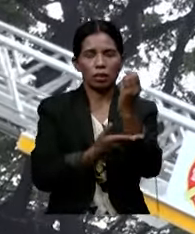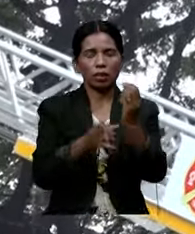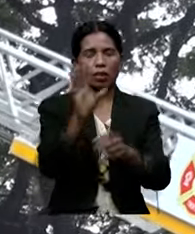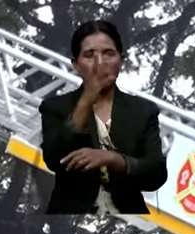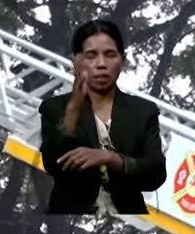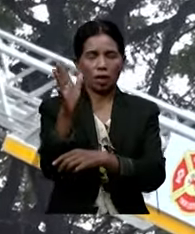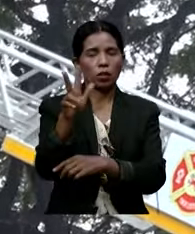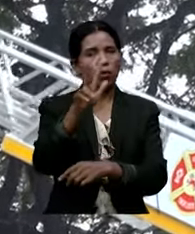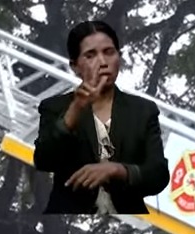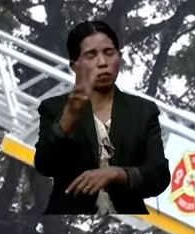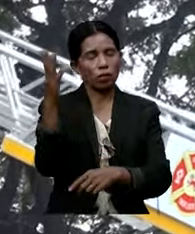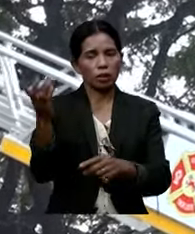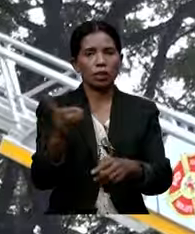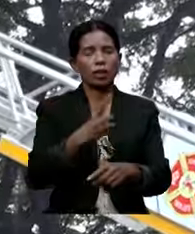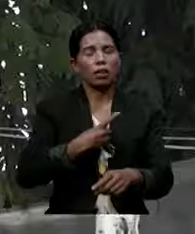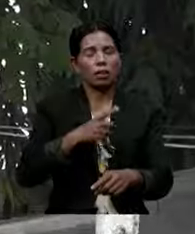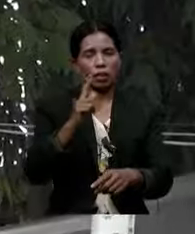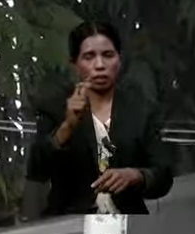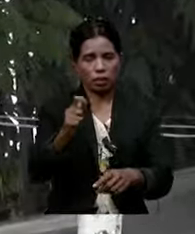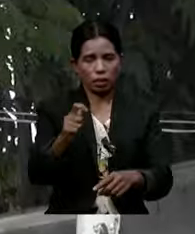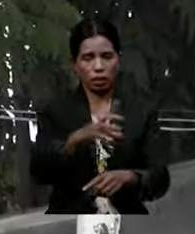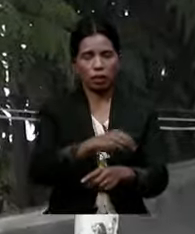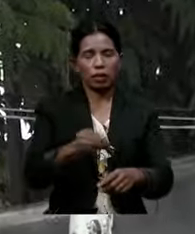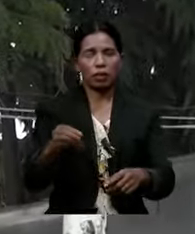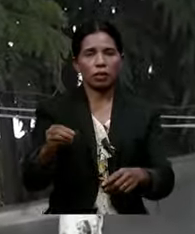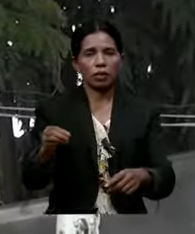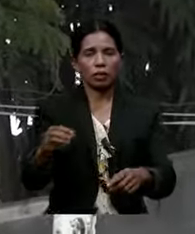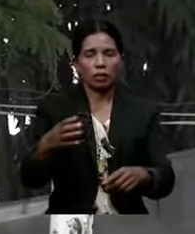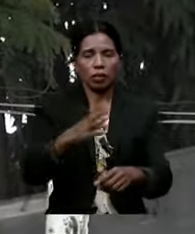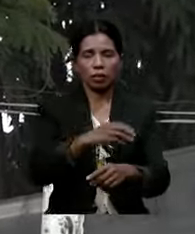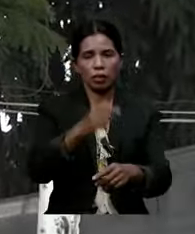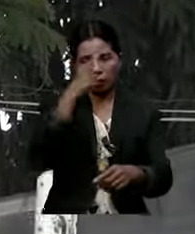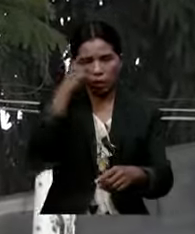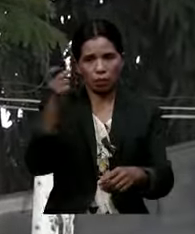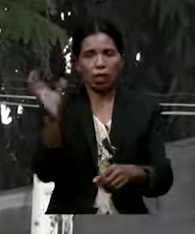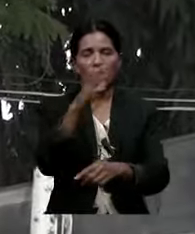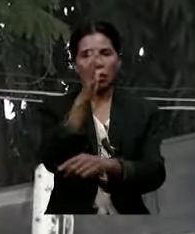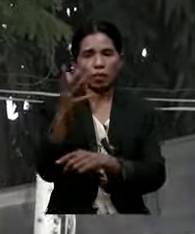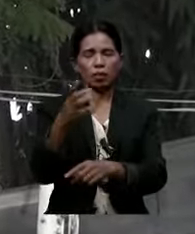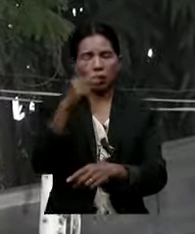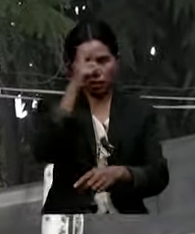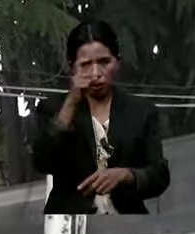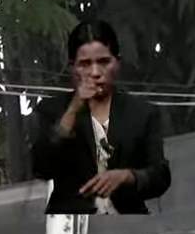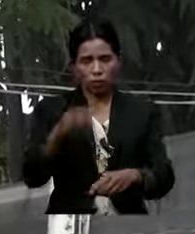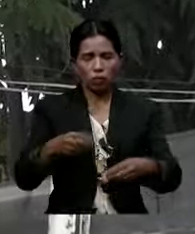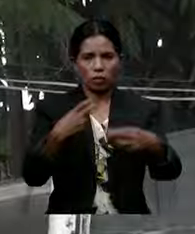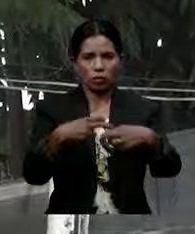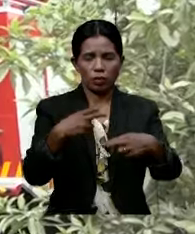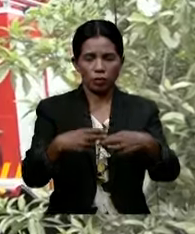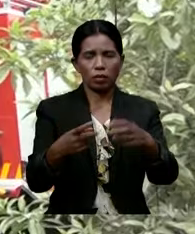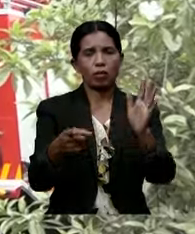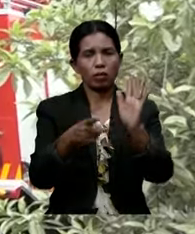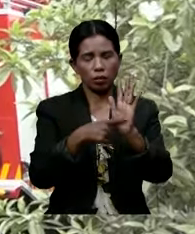Hun Botolo e a Delta, nebe localize a Salão Esperança Neoin, tamba ai sirane tuang ona no se foi impacto negativo